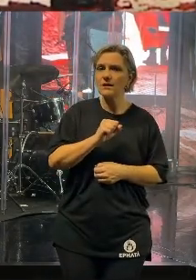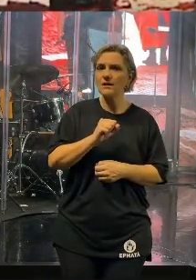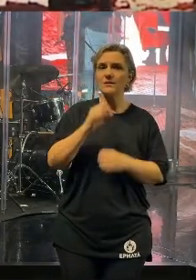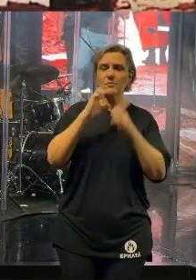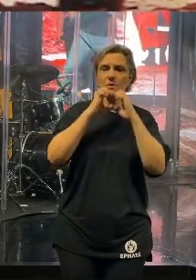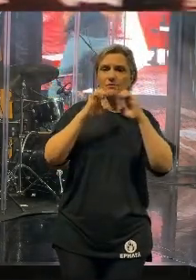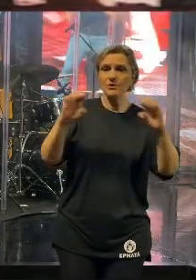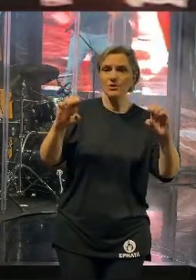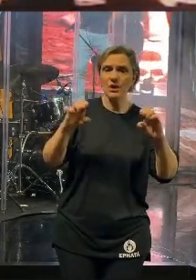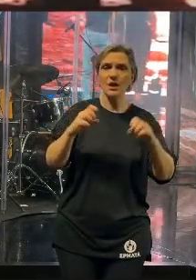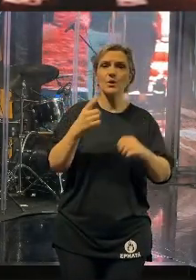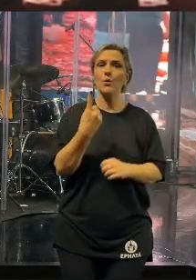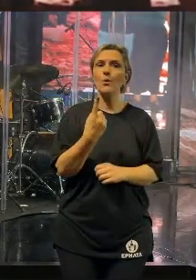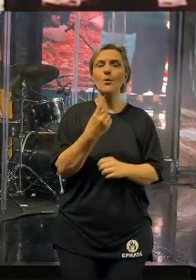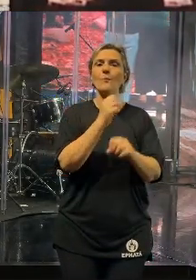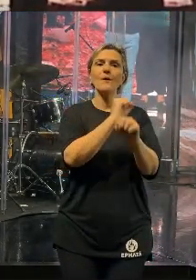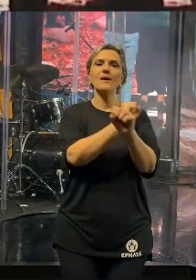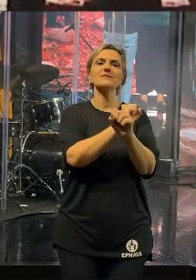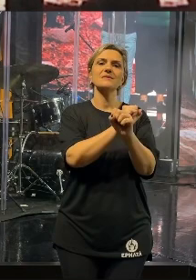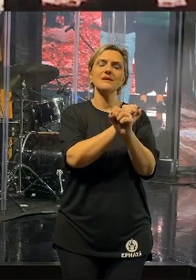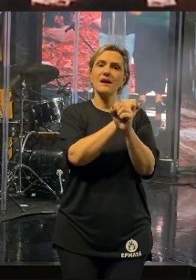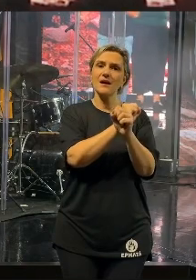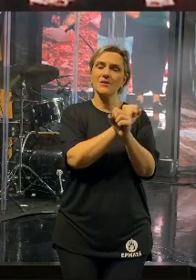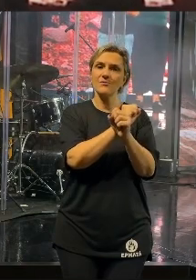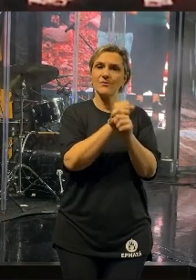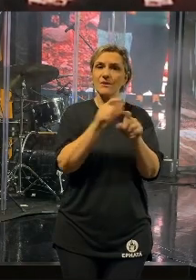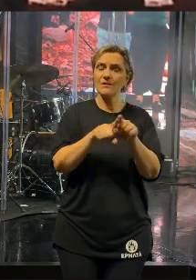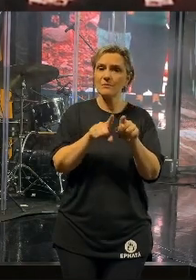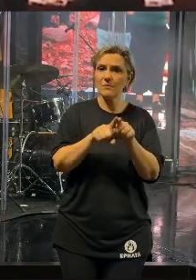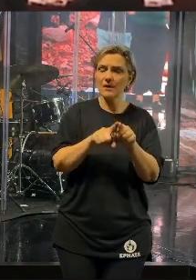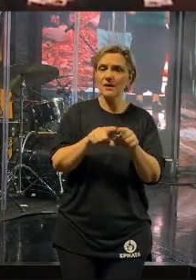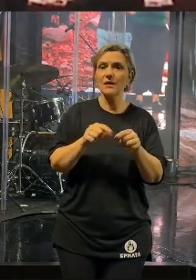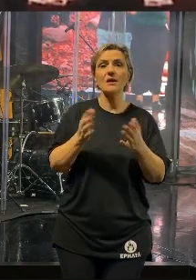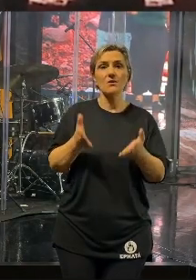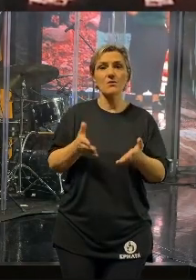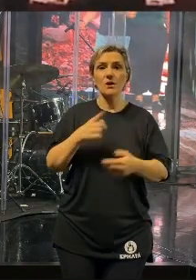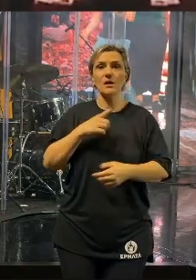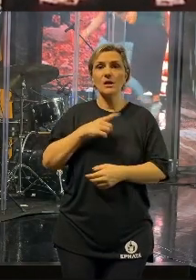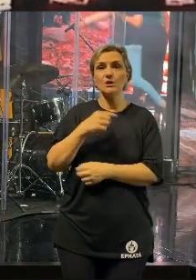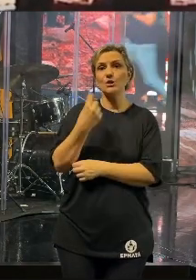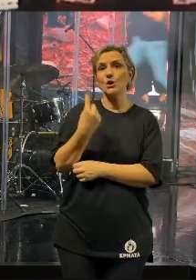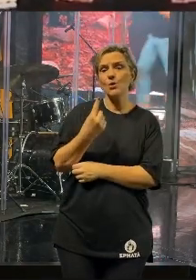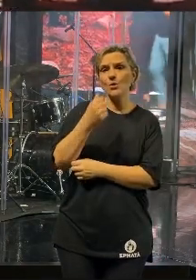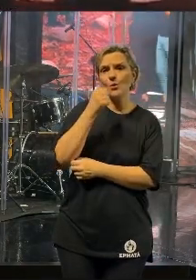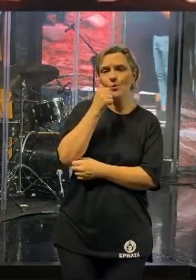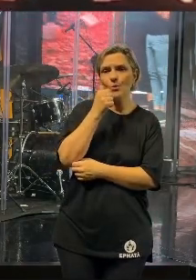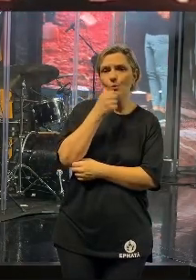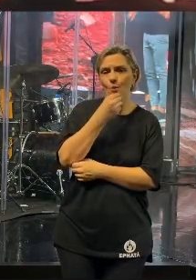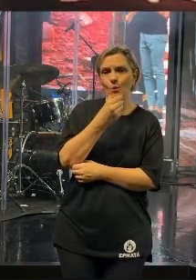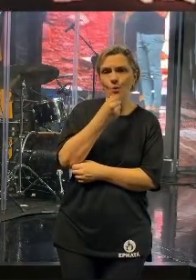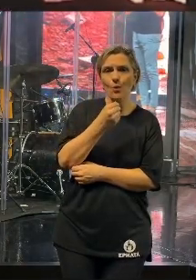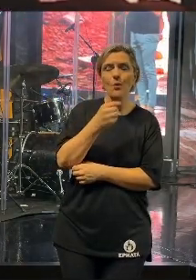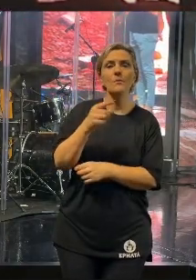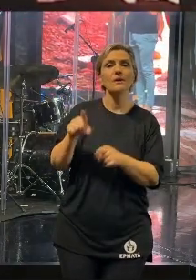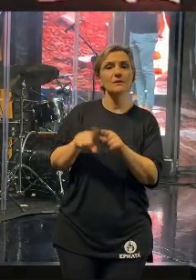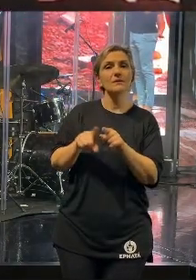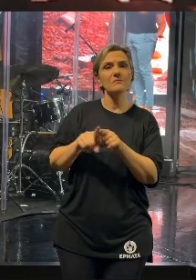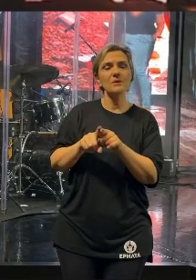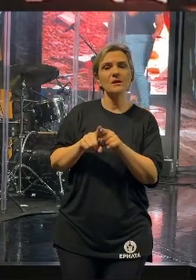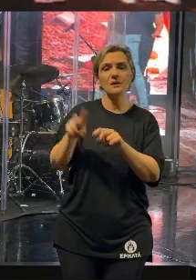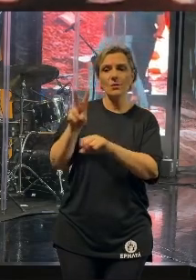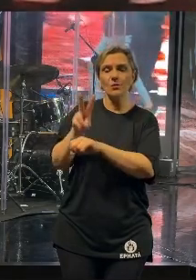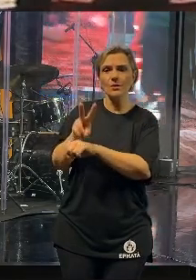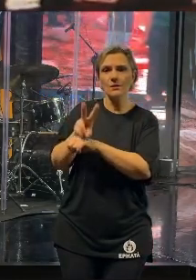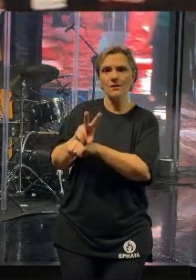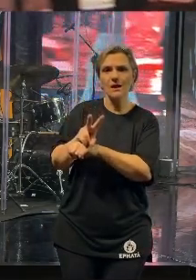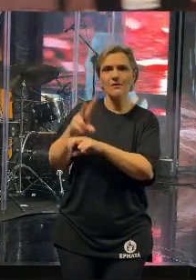pelo Evangelho. E agora faltava um soldado romano, alguém que possuía patente, ser alcançado pelo Evangelho. Pastor,